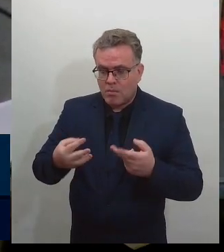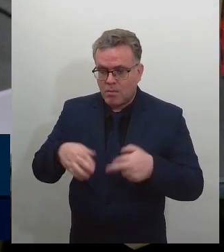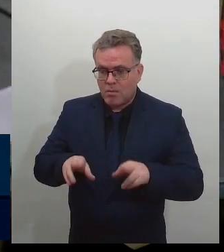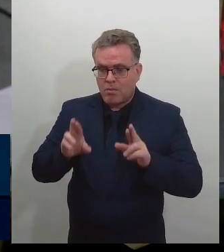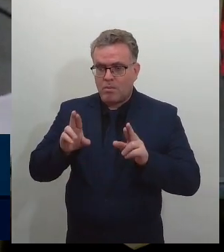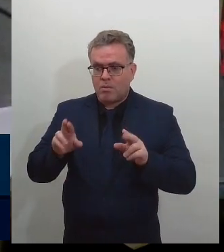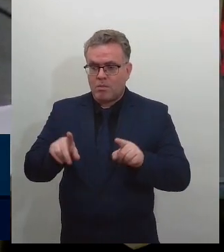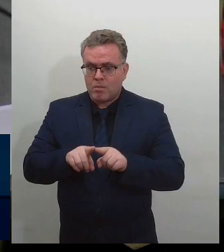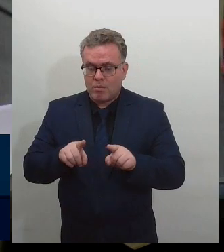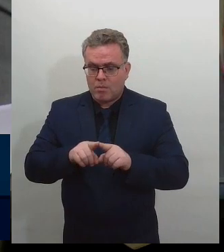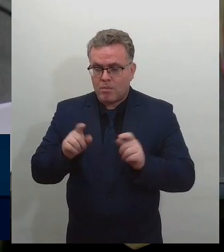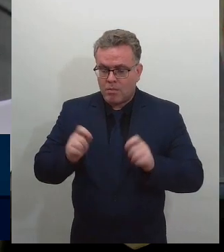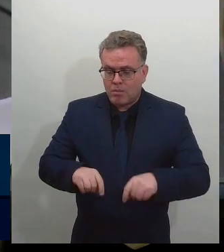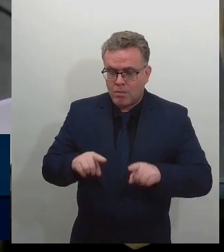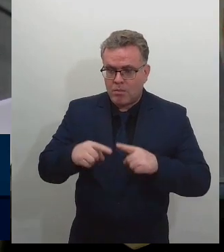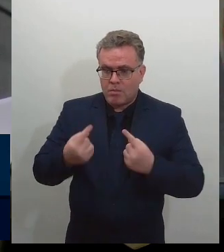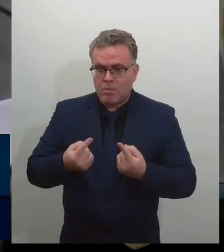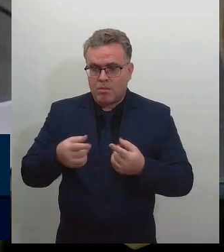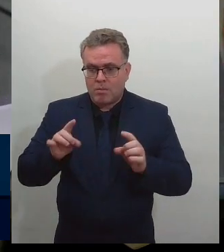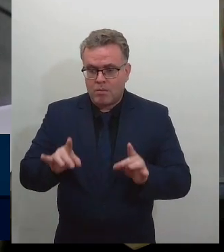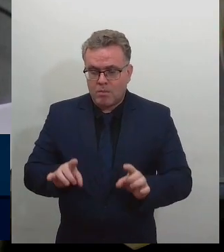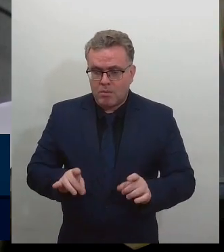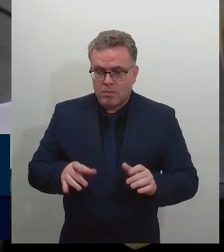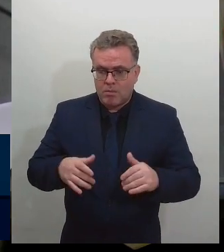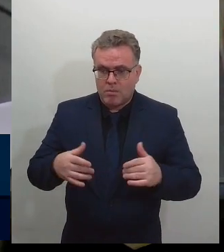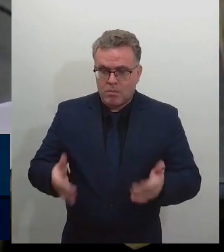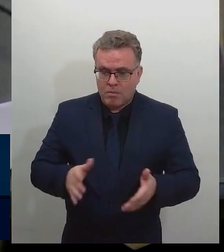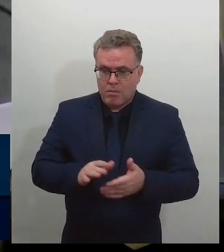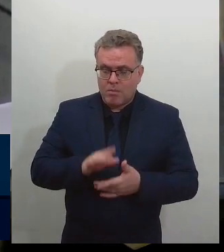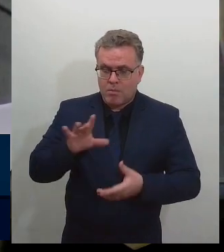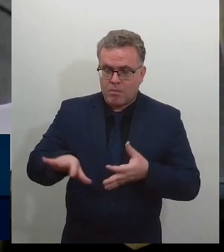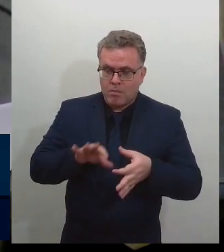teremos alusão ao dia do fisioterapeuta